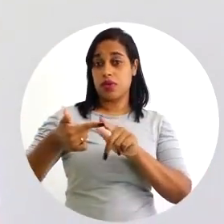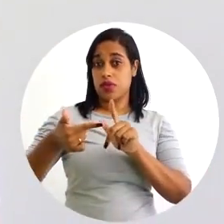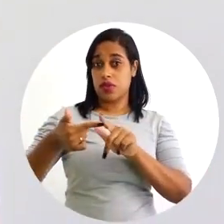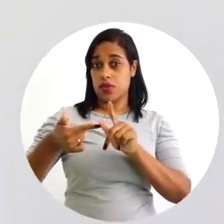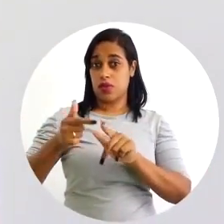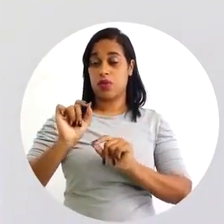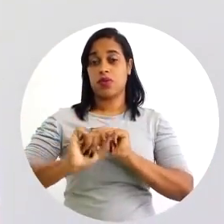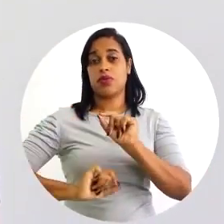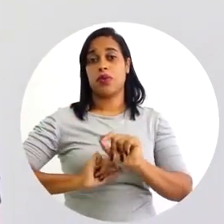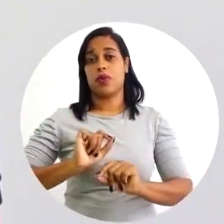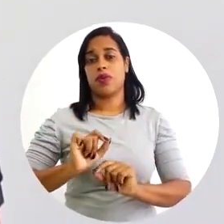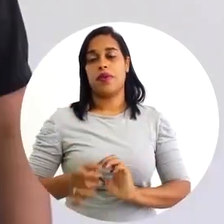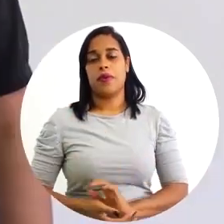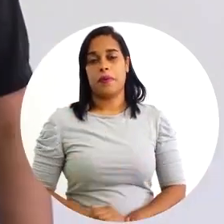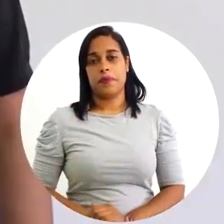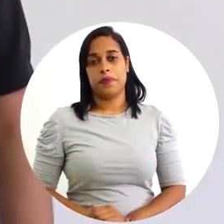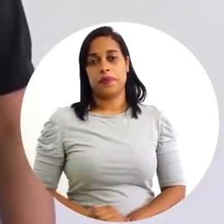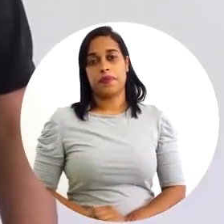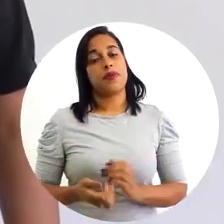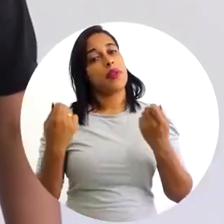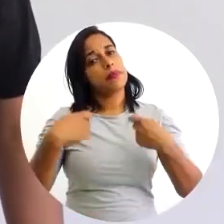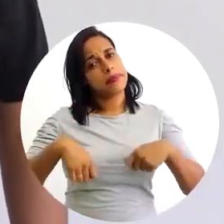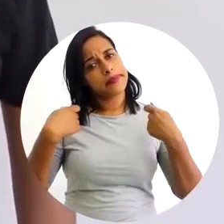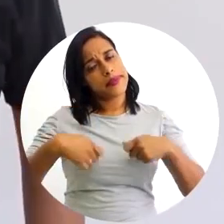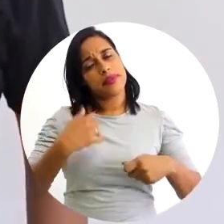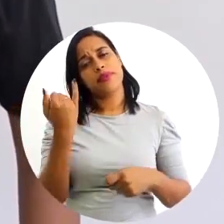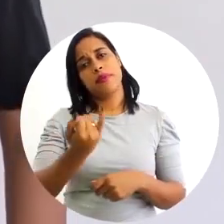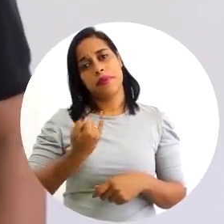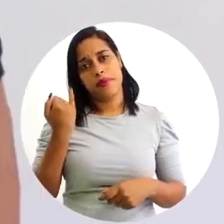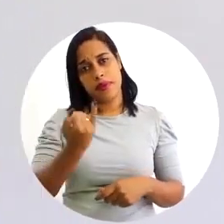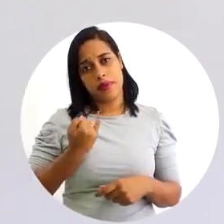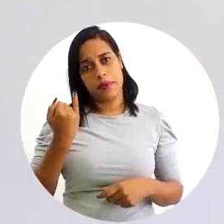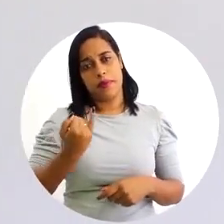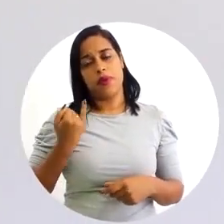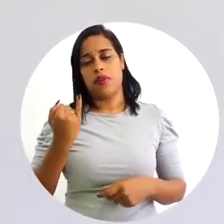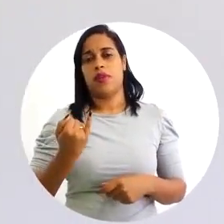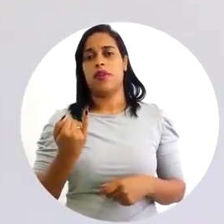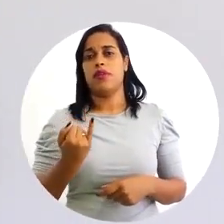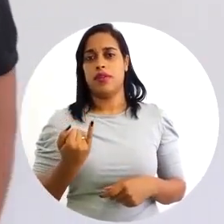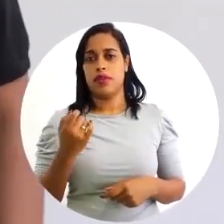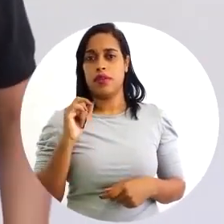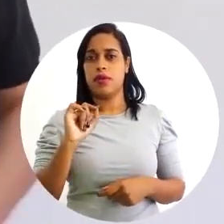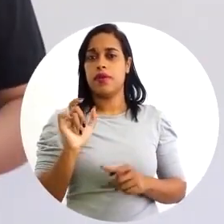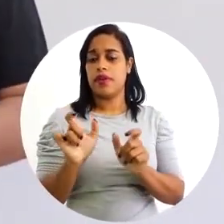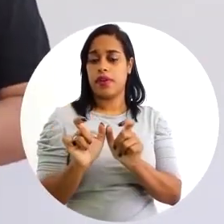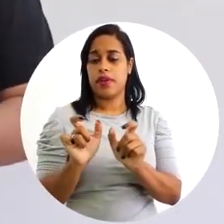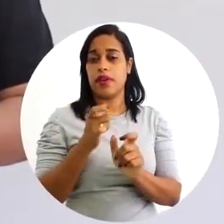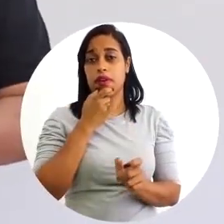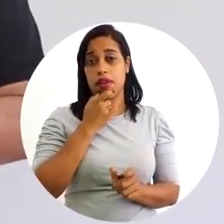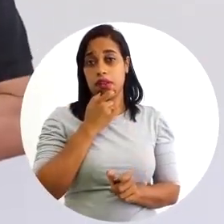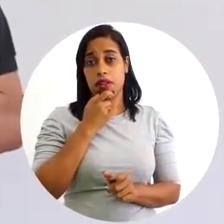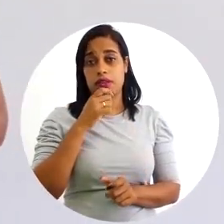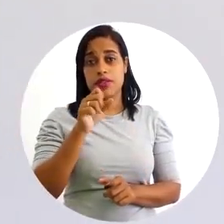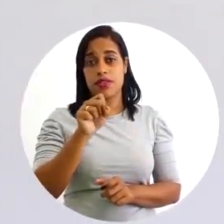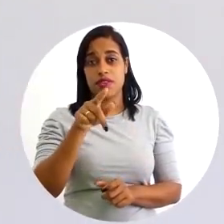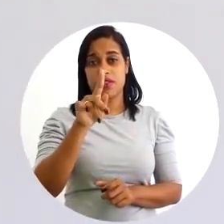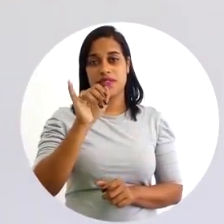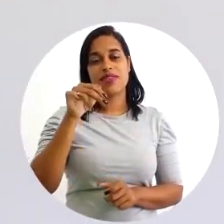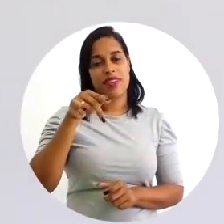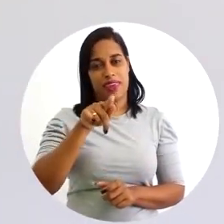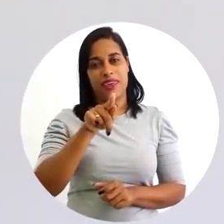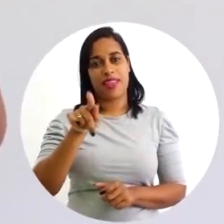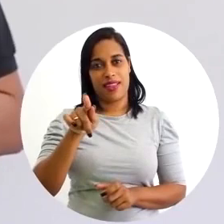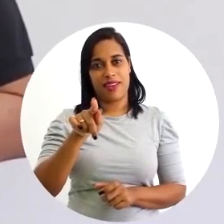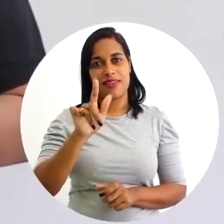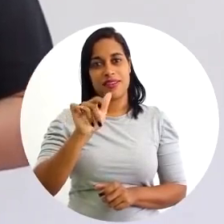ponto que a gente tem, que é muito importante também, o que a gente chama em inglês é de skimming, né? O